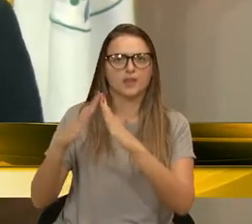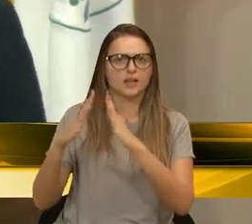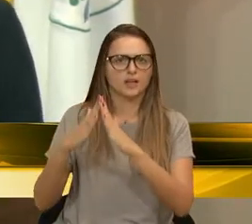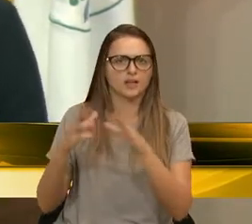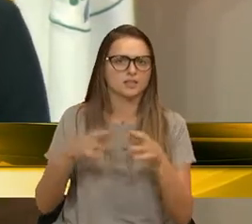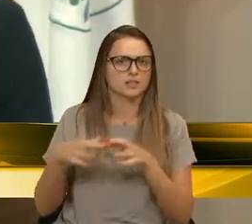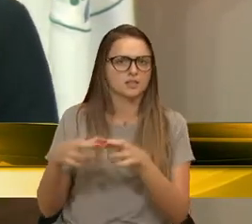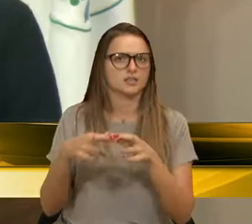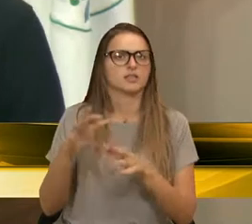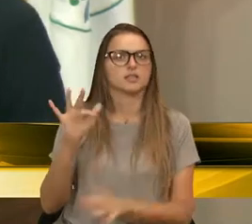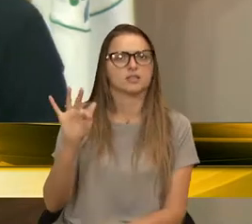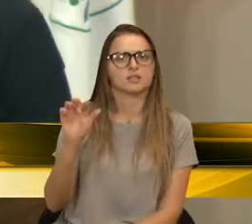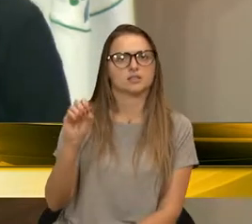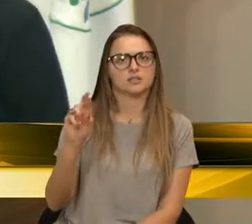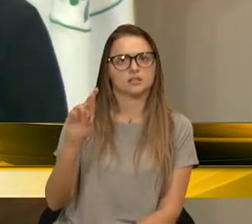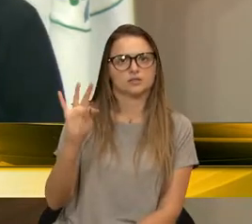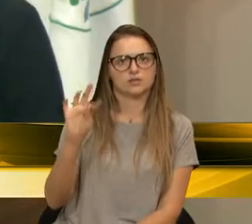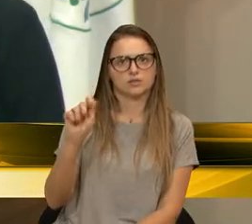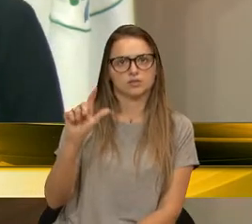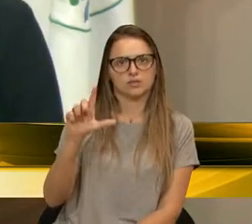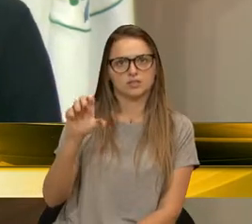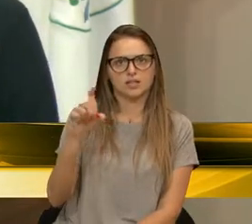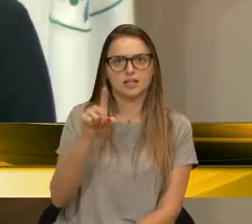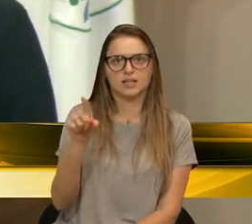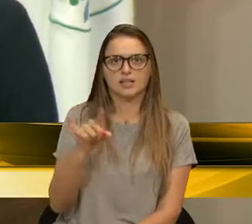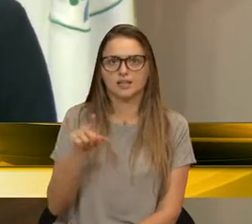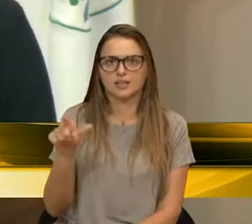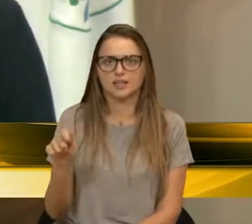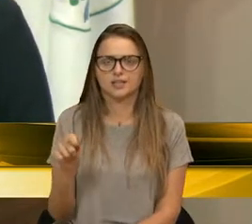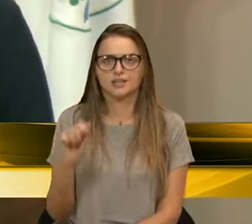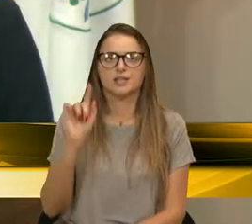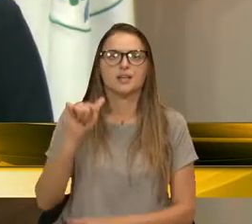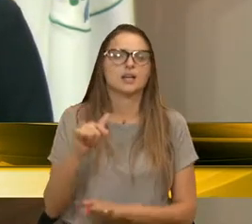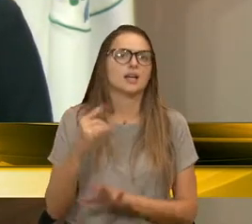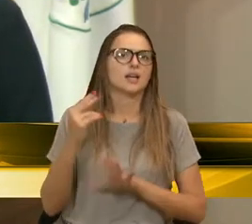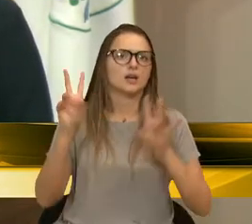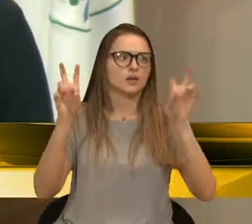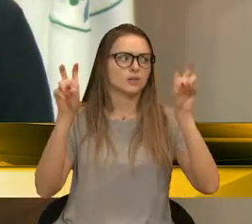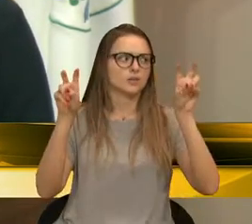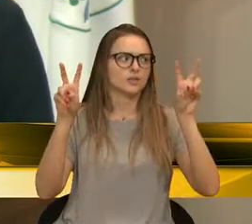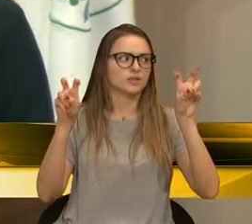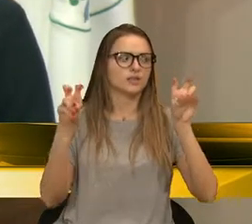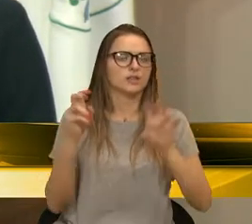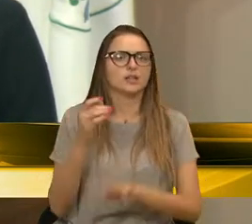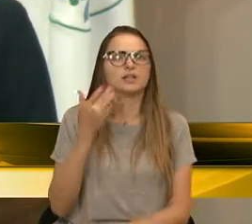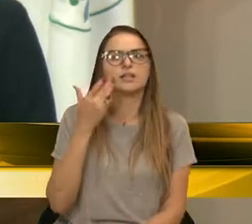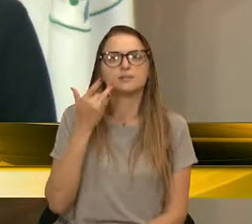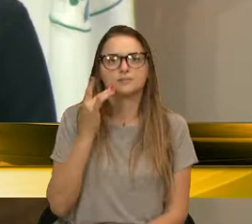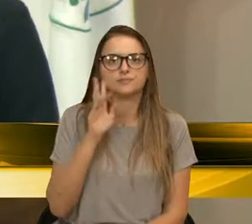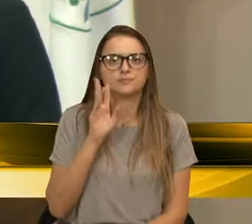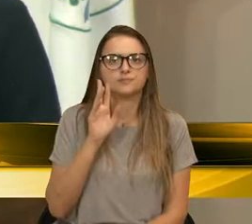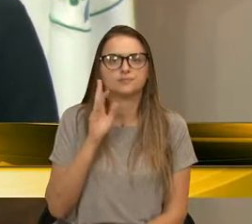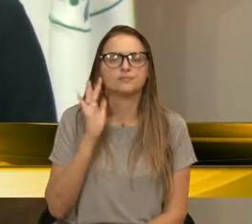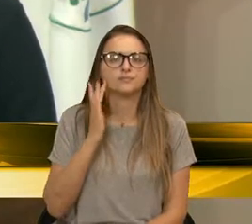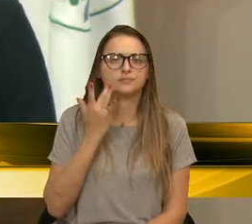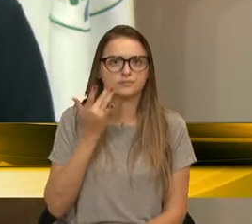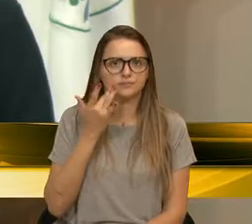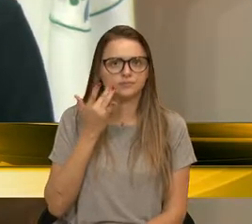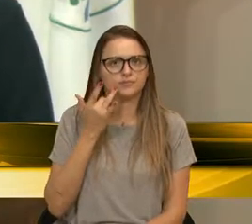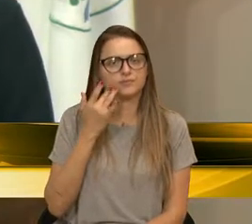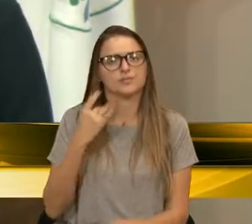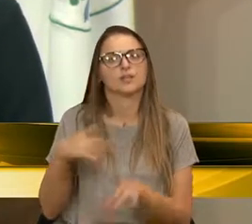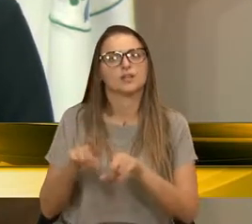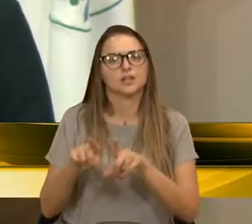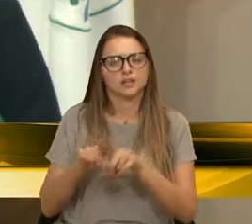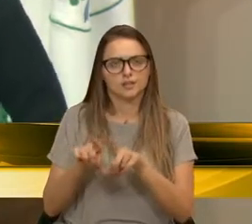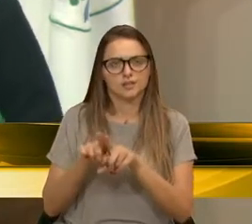tema, a segurança pública no Brasil, é um tema extremamente pertinente que necessita, sim, do nosso olhar e